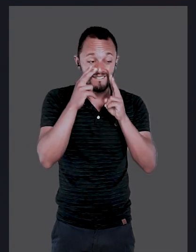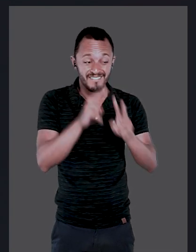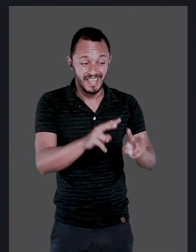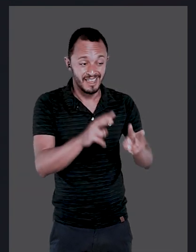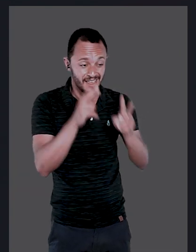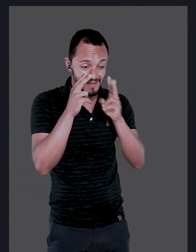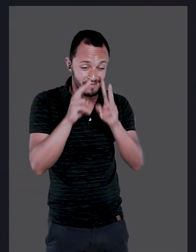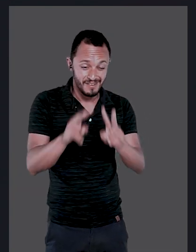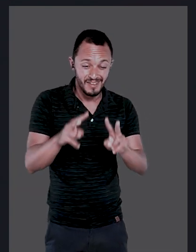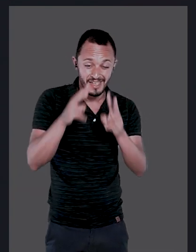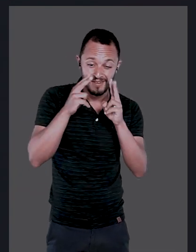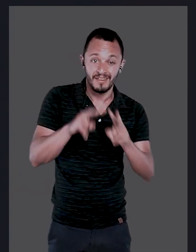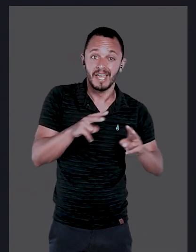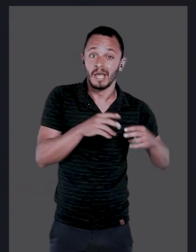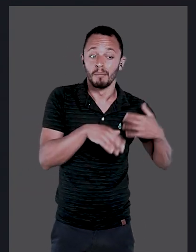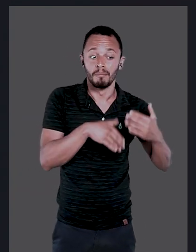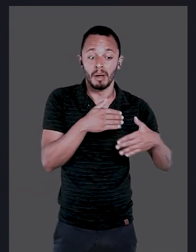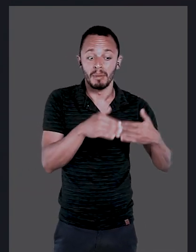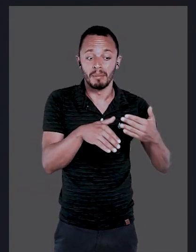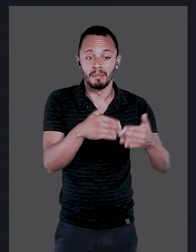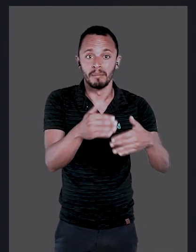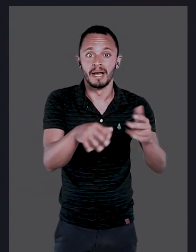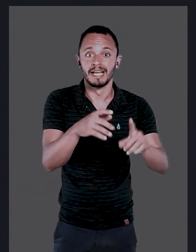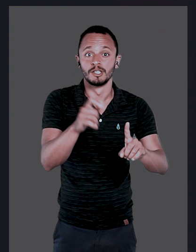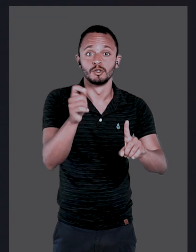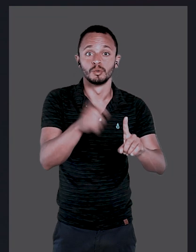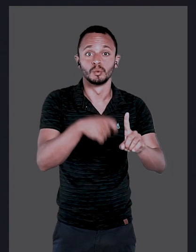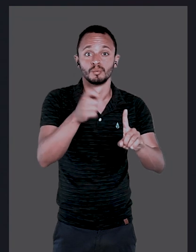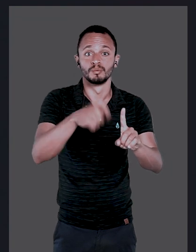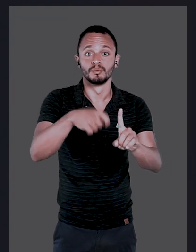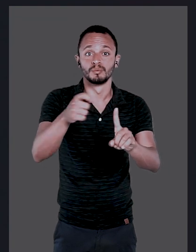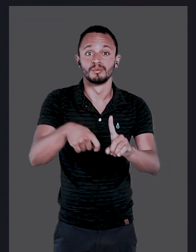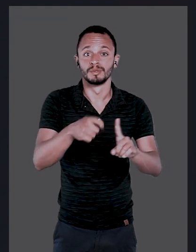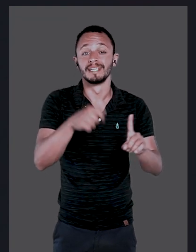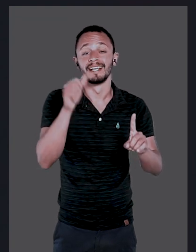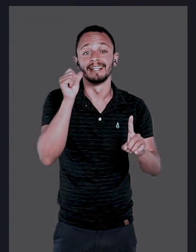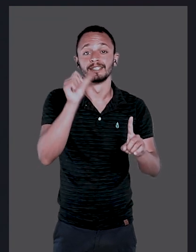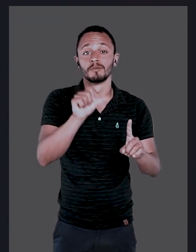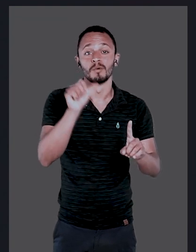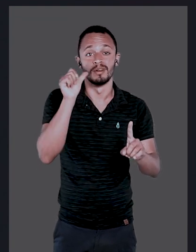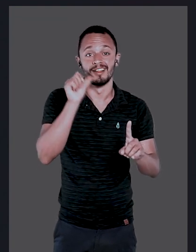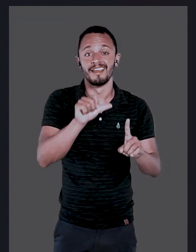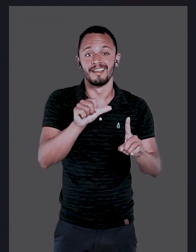o cansaço de vermos as mulheres abusadas continuamente.